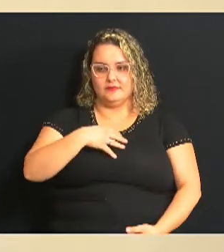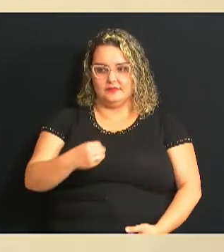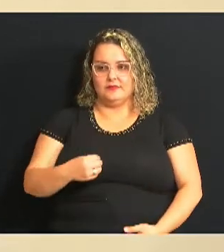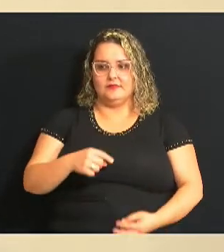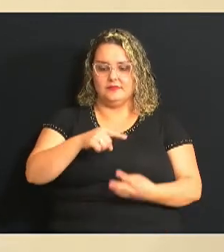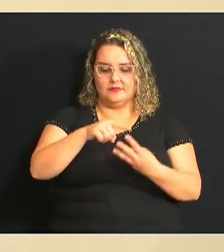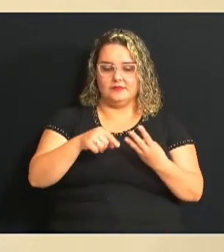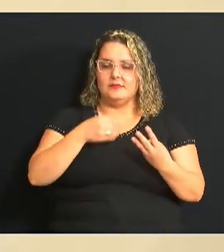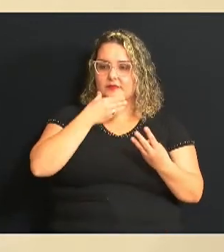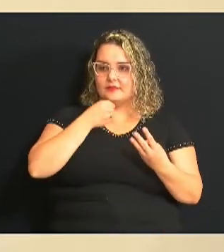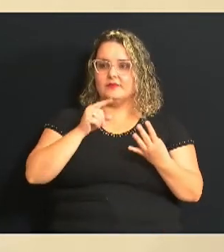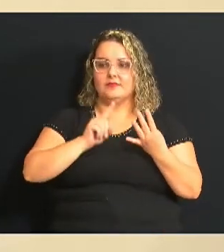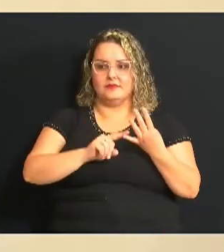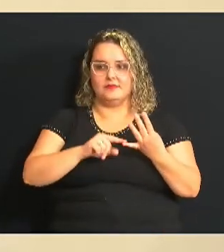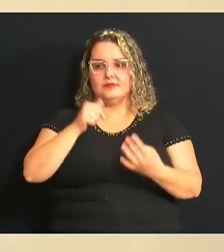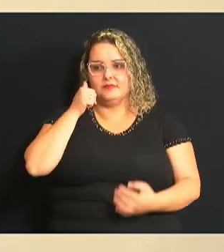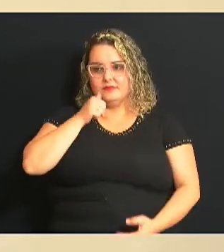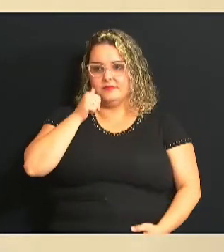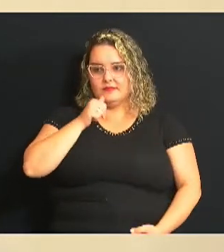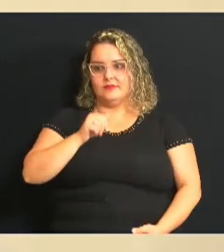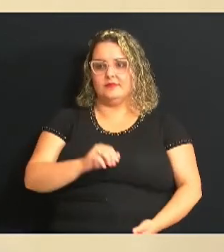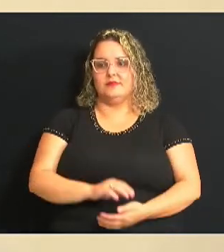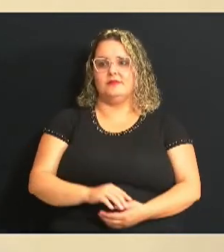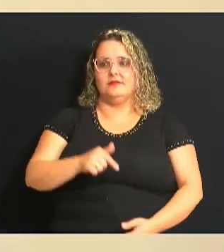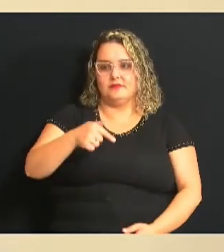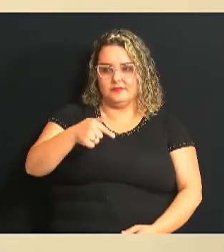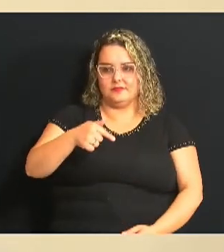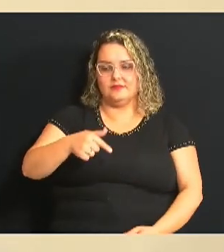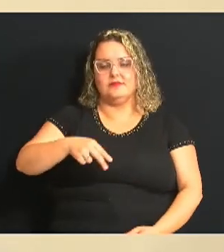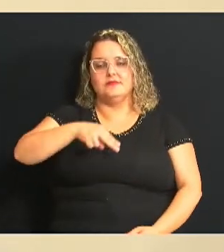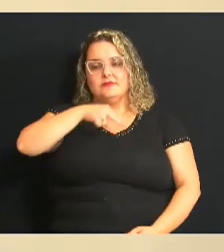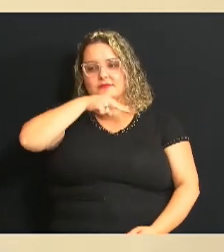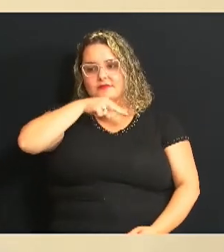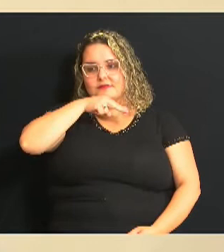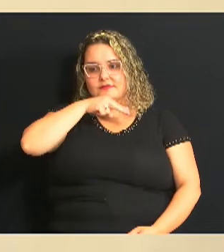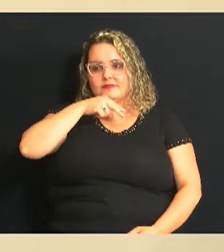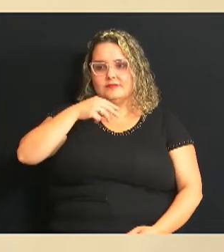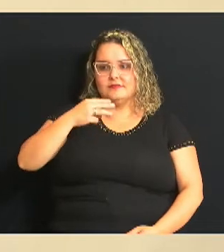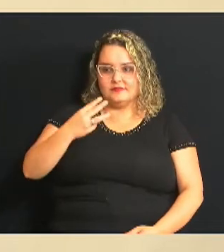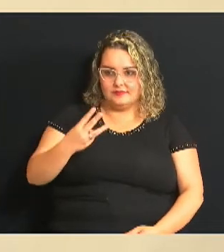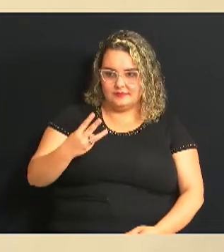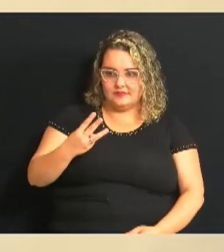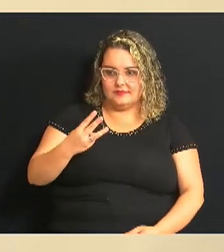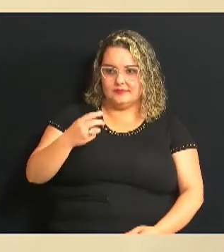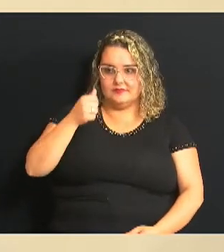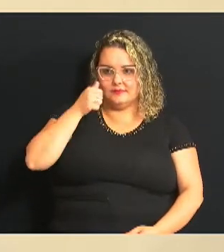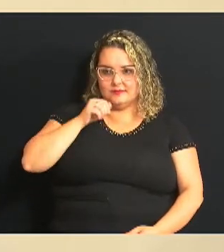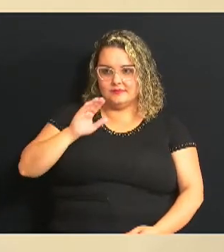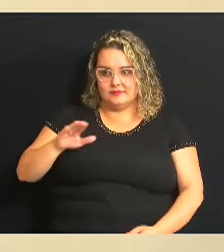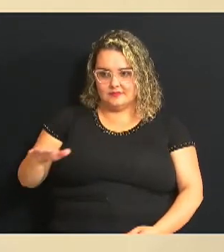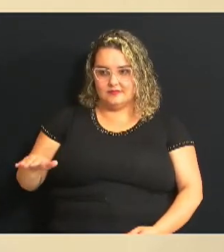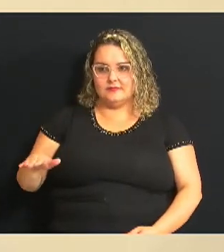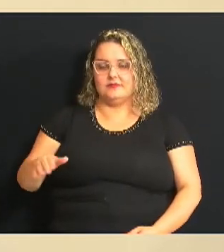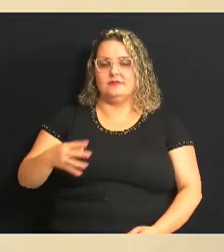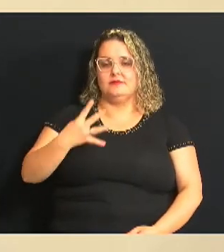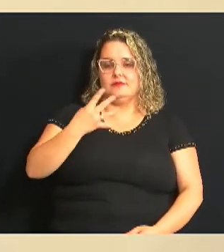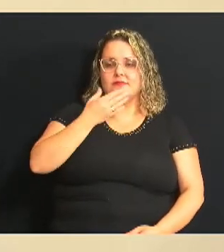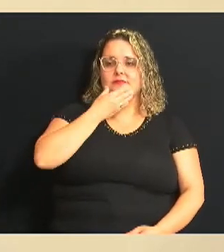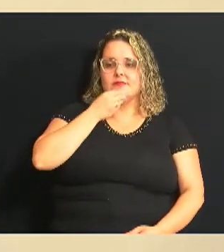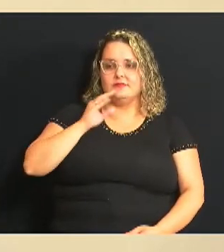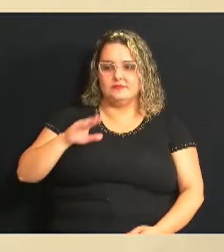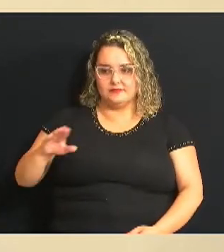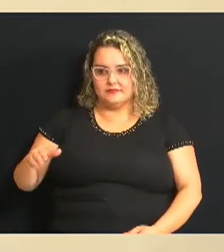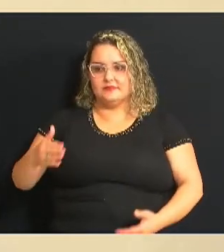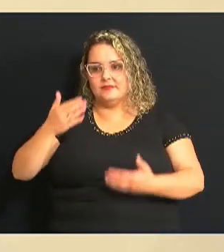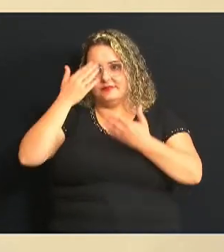homens e uma mulher, 7 netos, 3 meninas e 4 meninos. E graças a